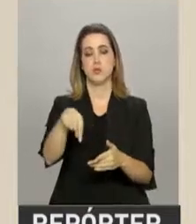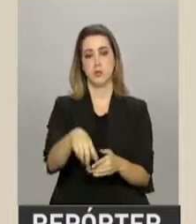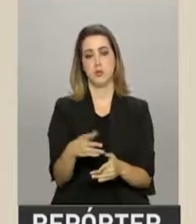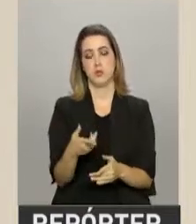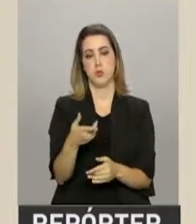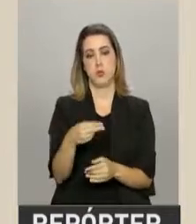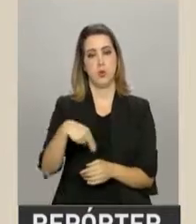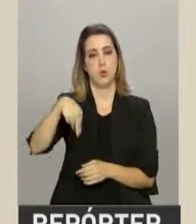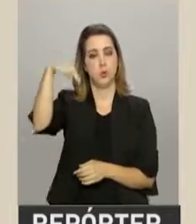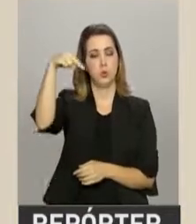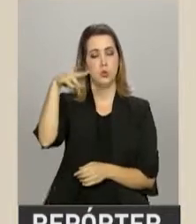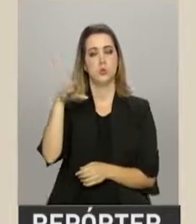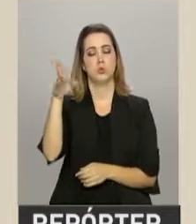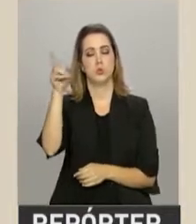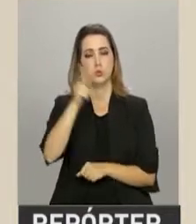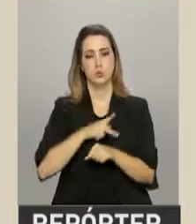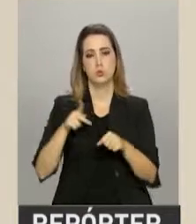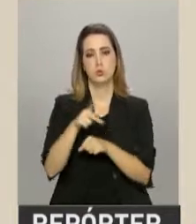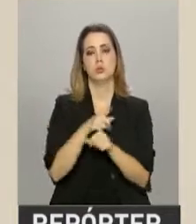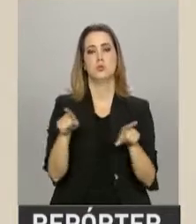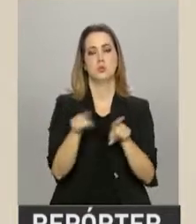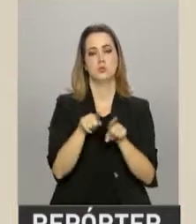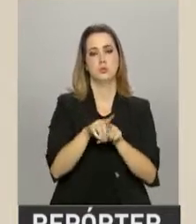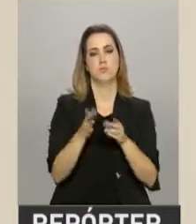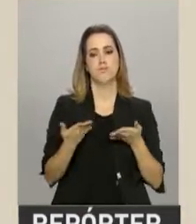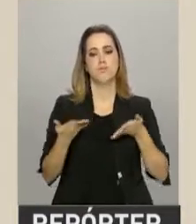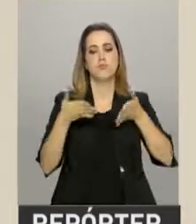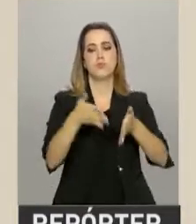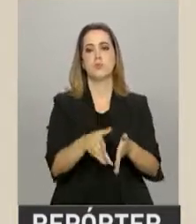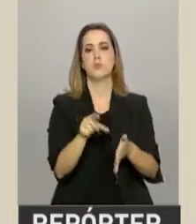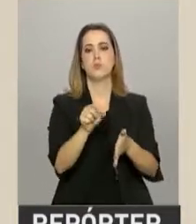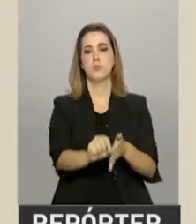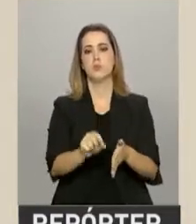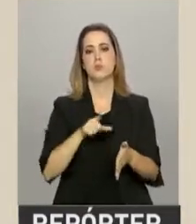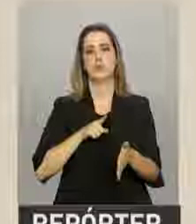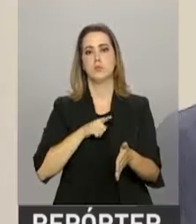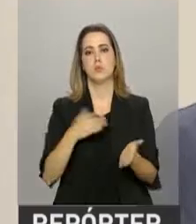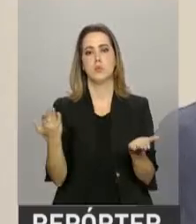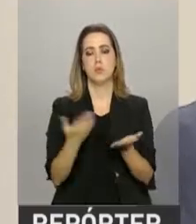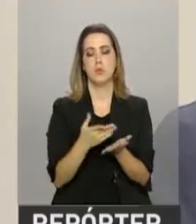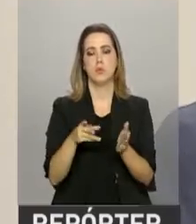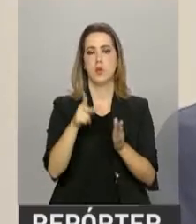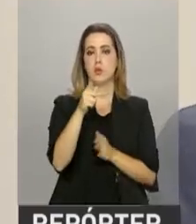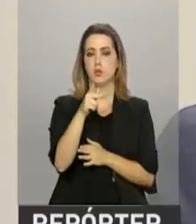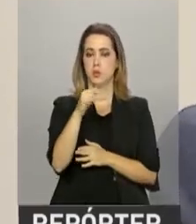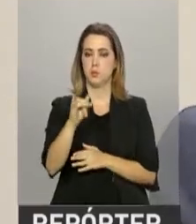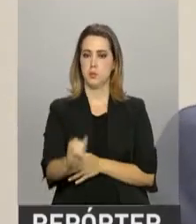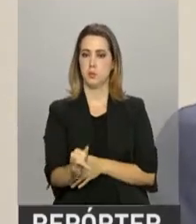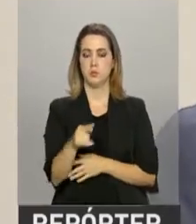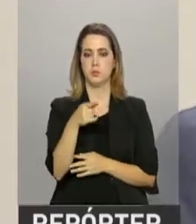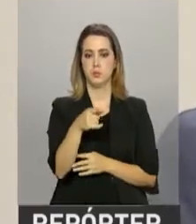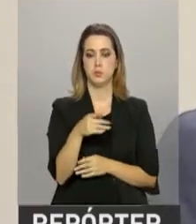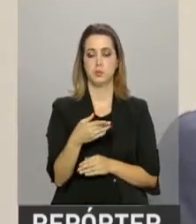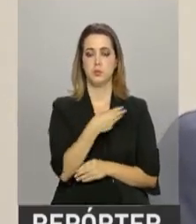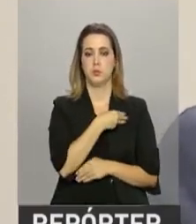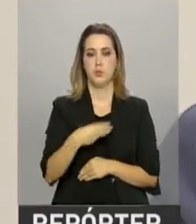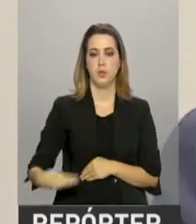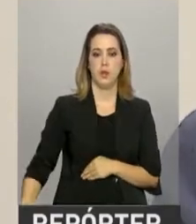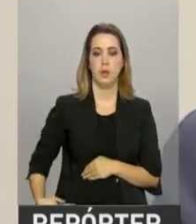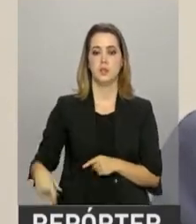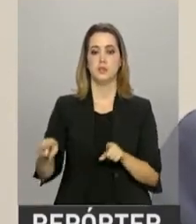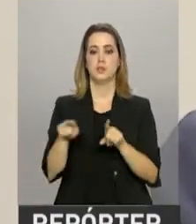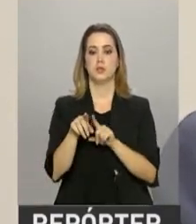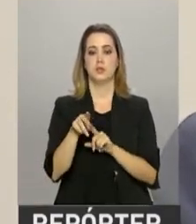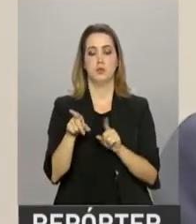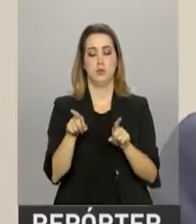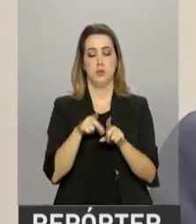país, terminais de combustíveis, que também já fazem parte, né, do portfólio do PPI. O ministro do Programa de Parceria de Investimentos,